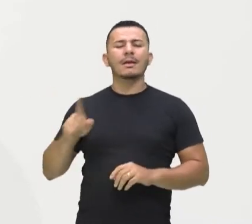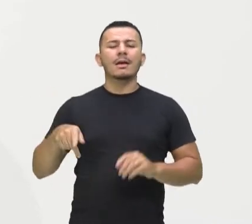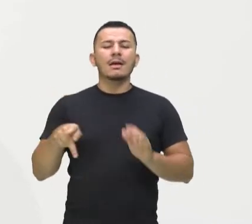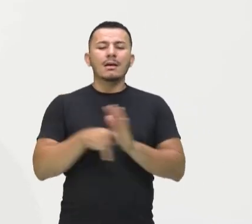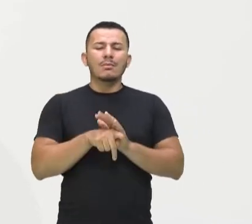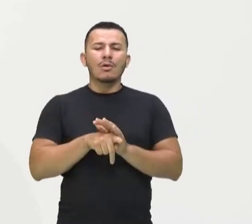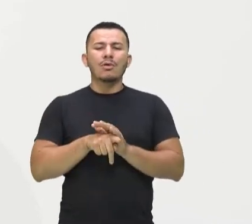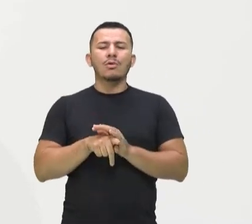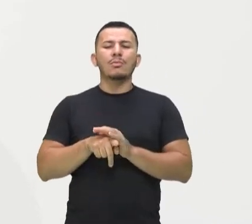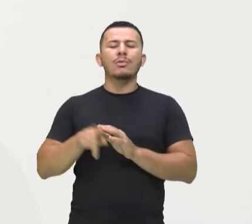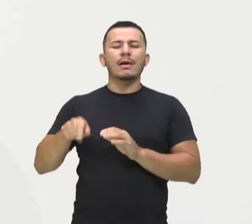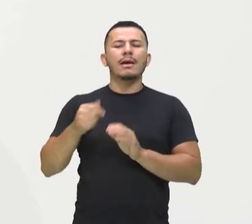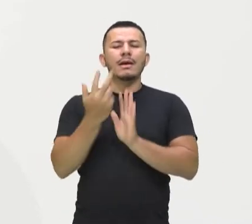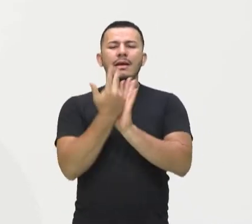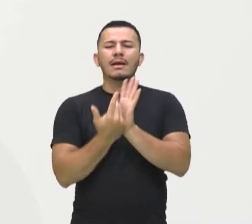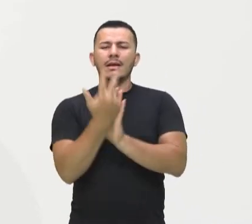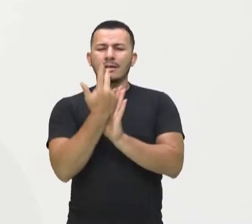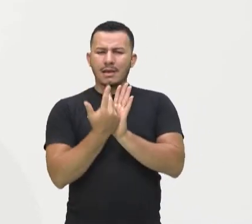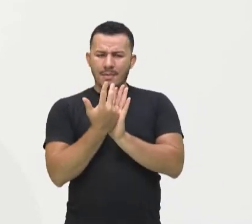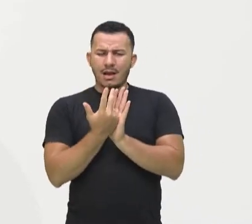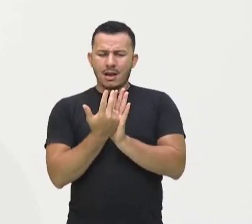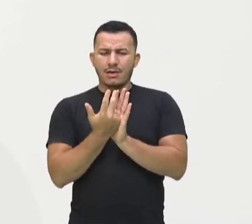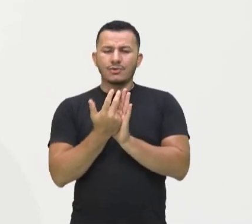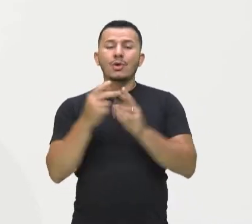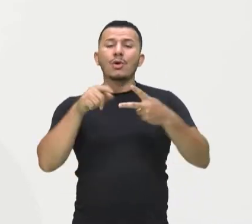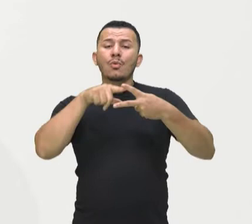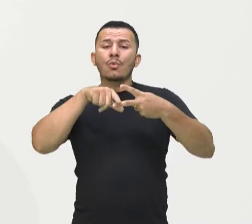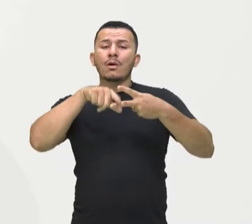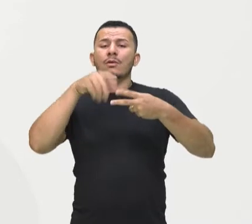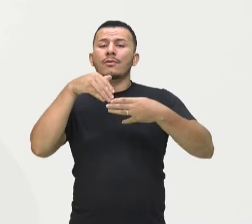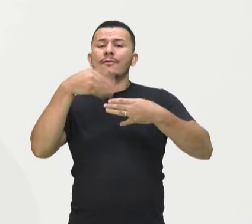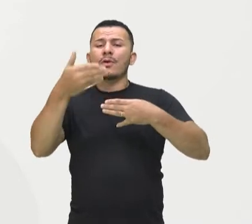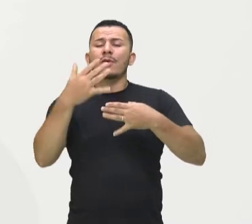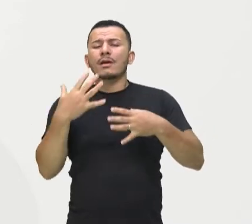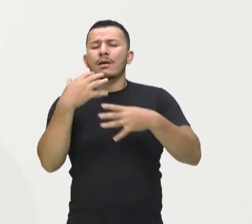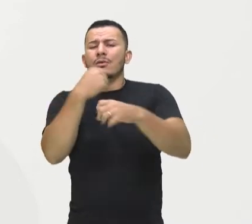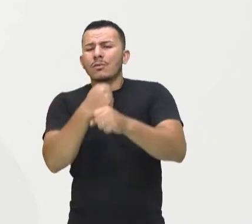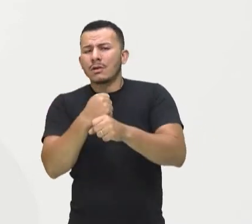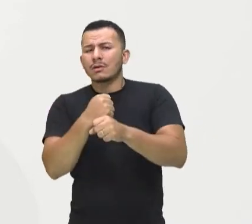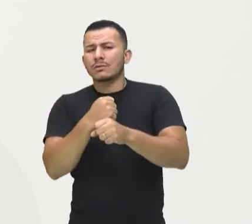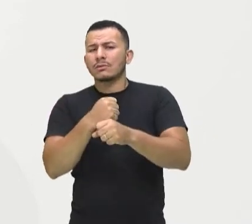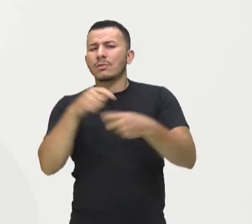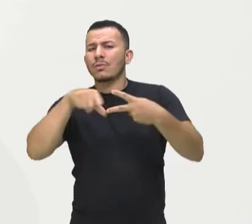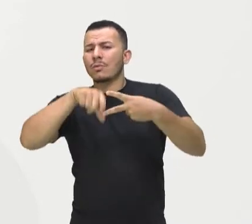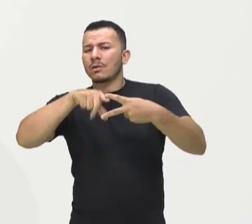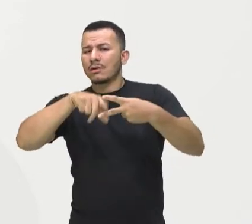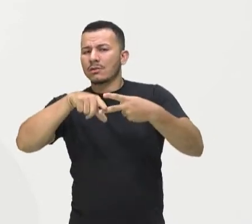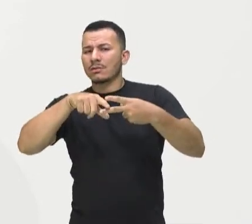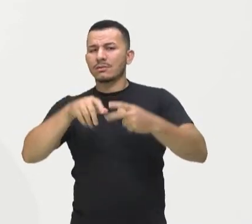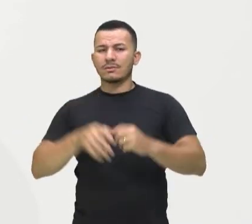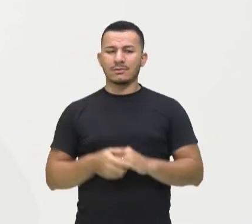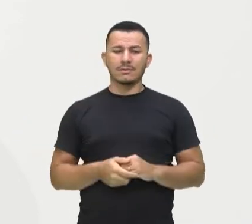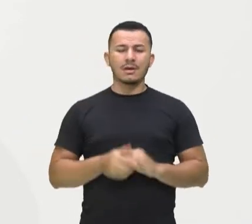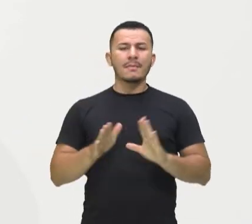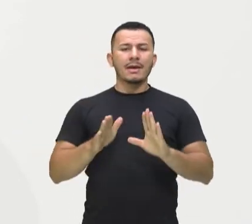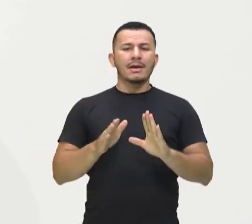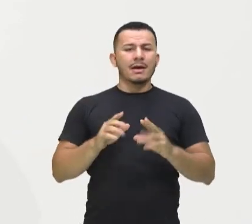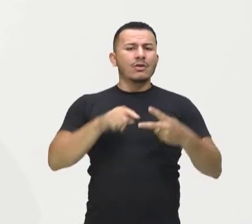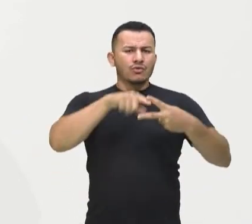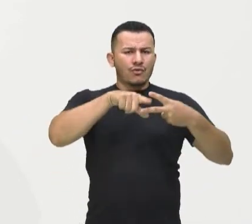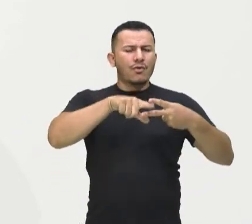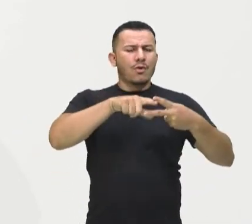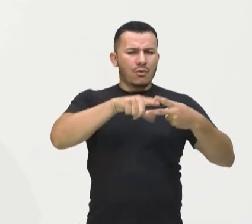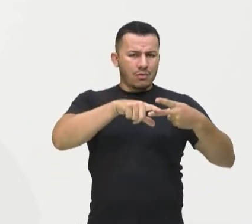um hexágono? Aí, pessoal, poxa, professor, quanto mede então o ângulo interno? Porque eu só vou